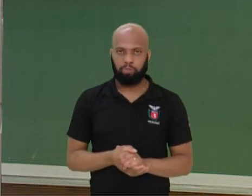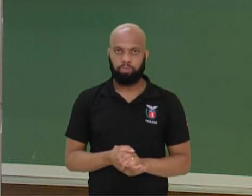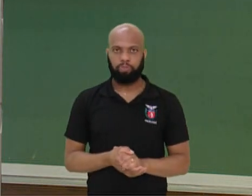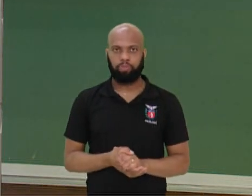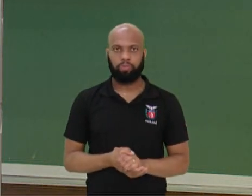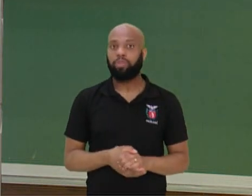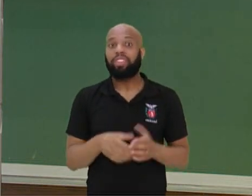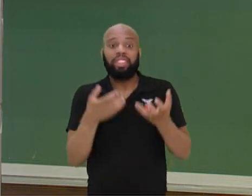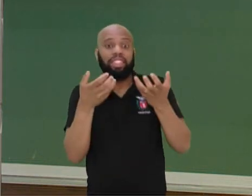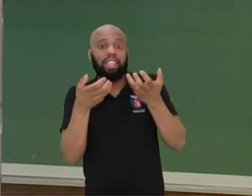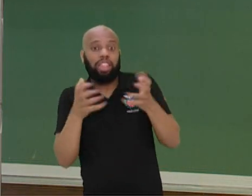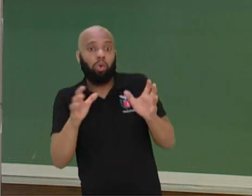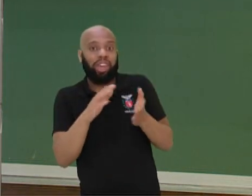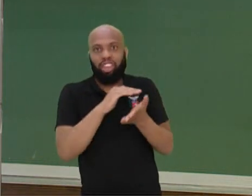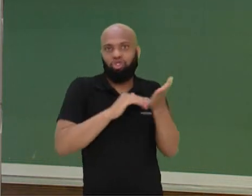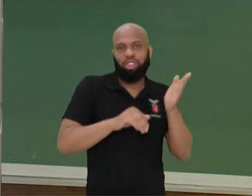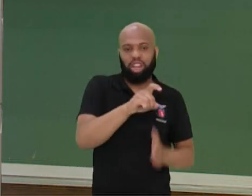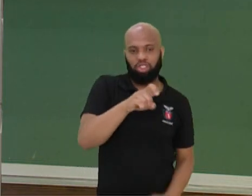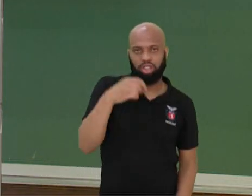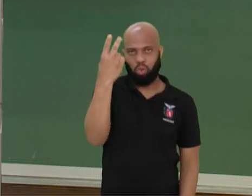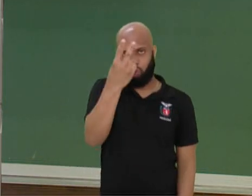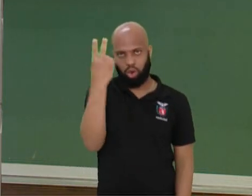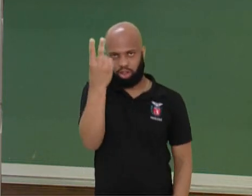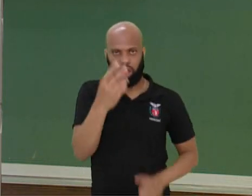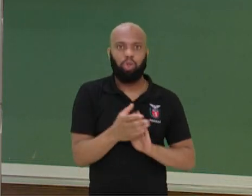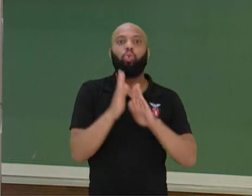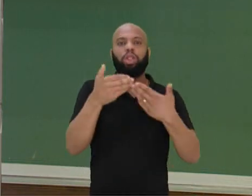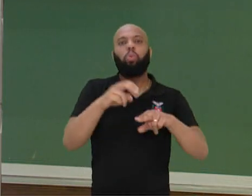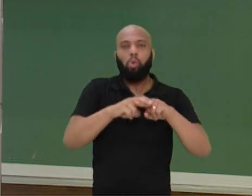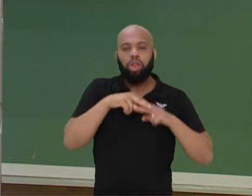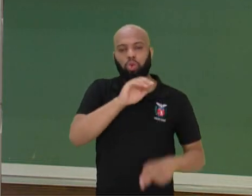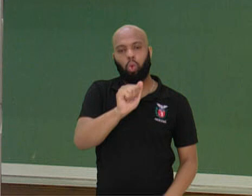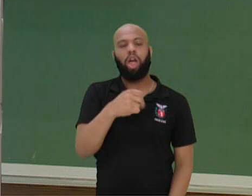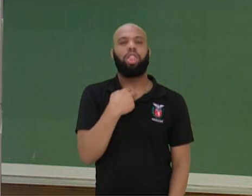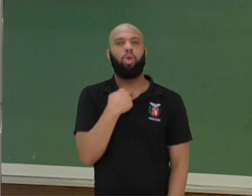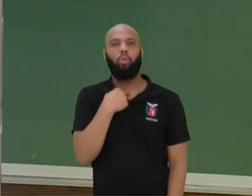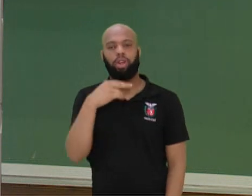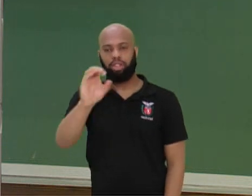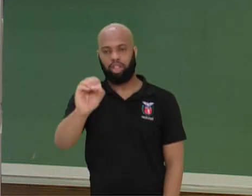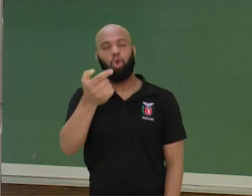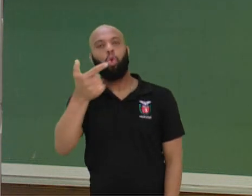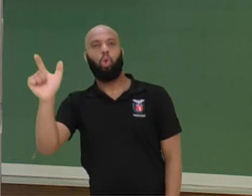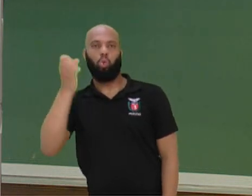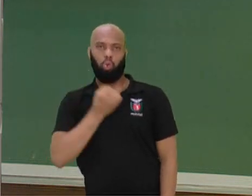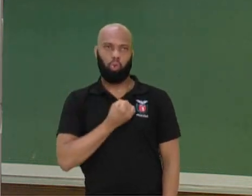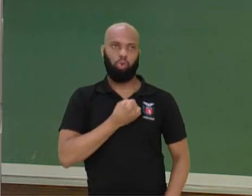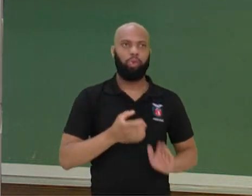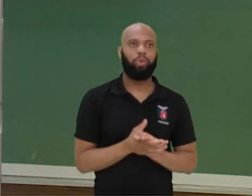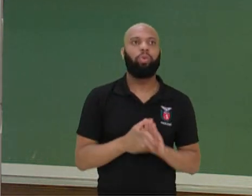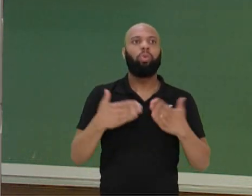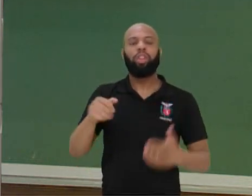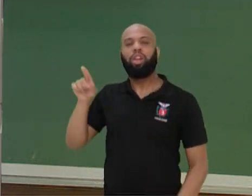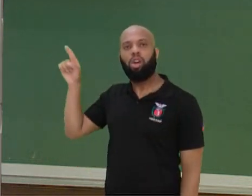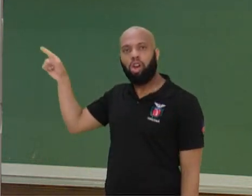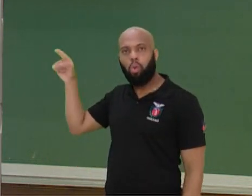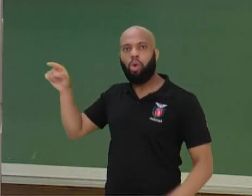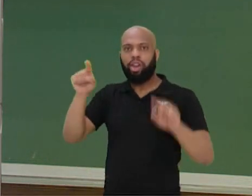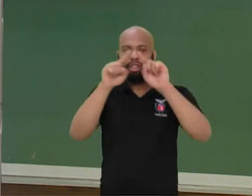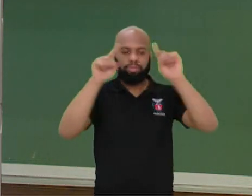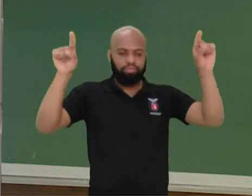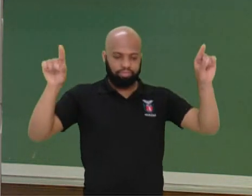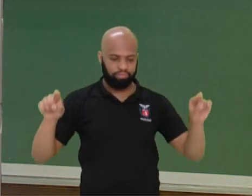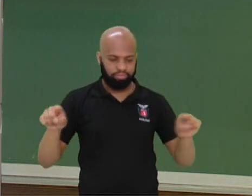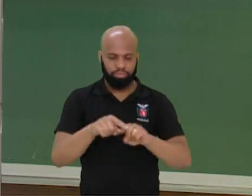ao quadrado. E não pode, porque senão nós não temos a função quadrática, ok? Beleza? Então, essa sentença que está